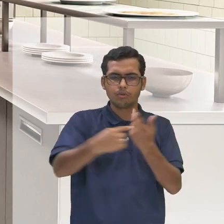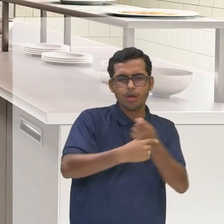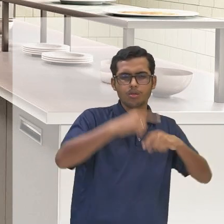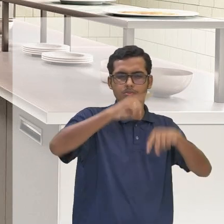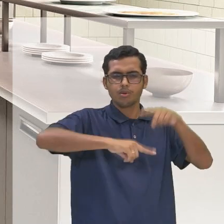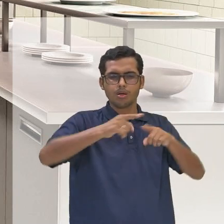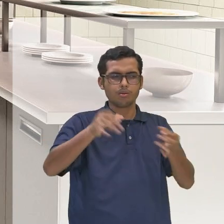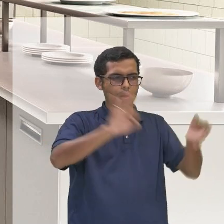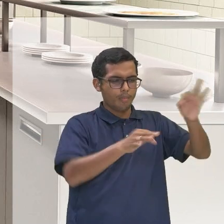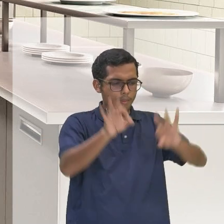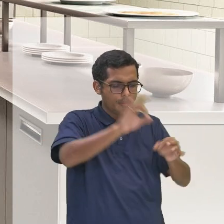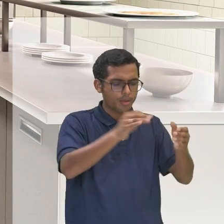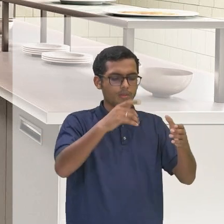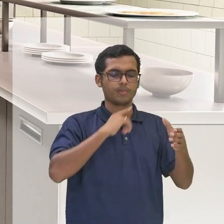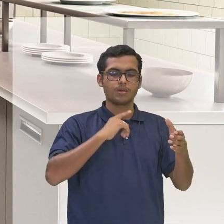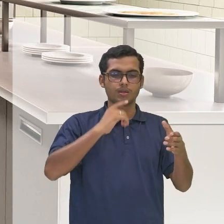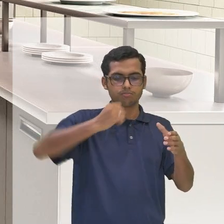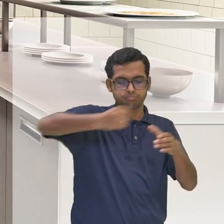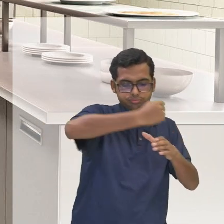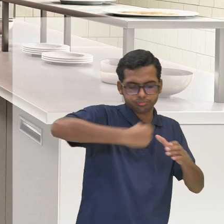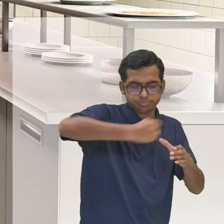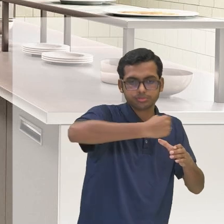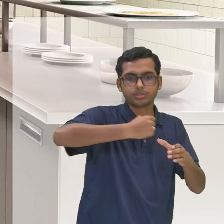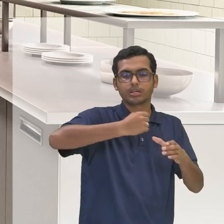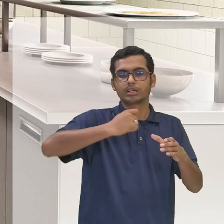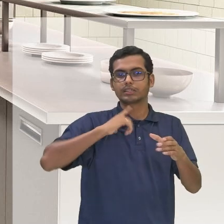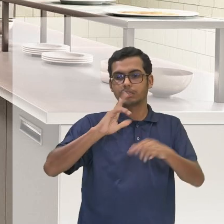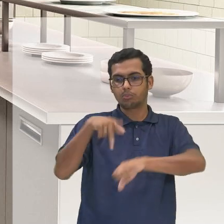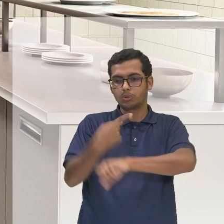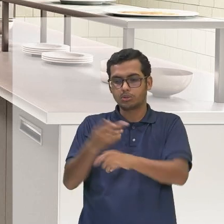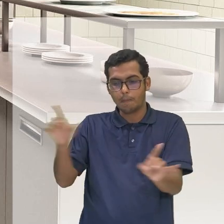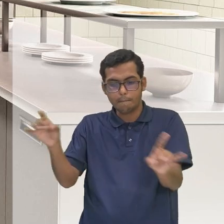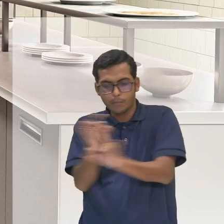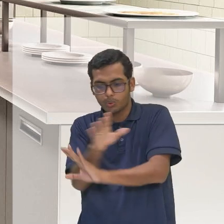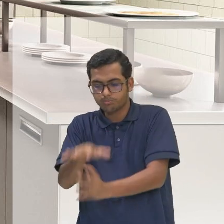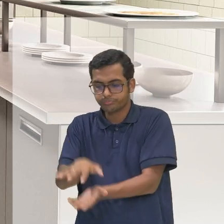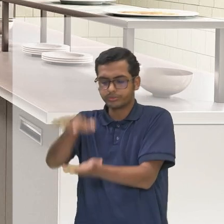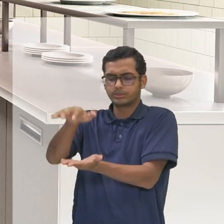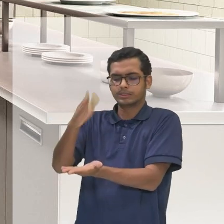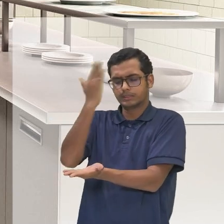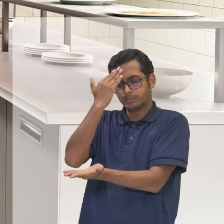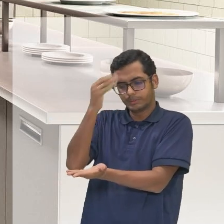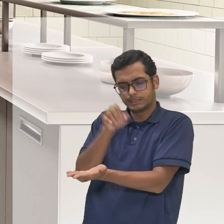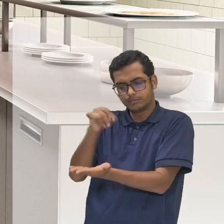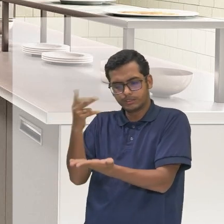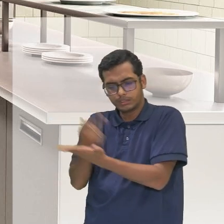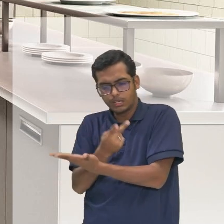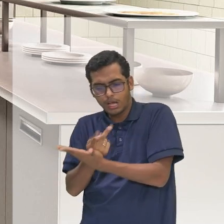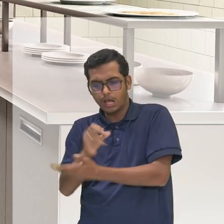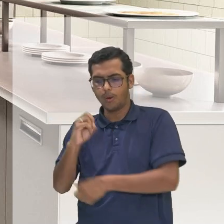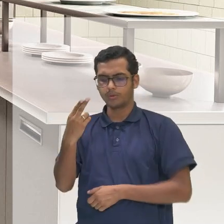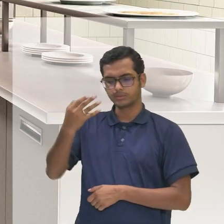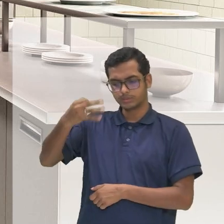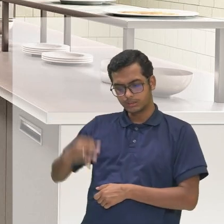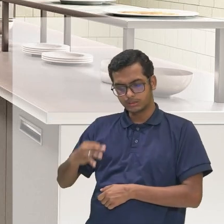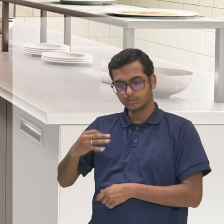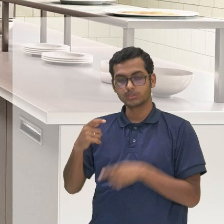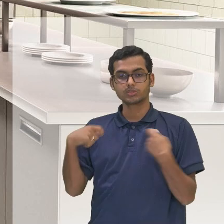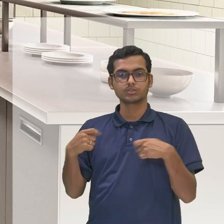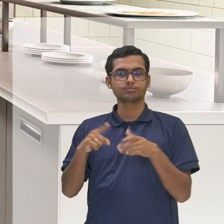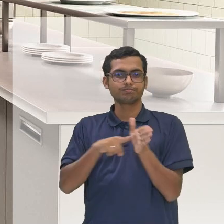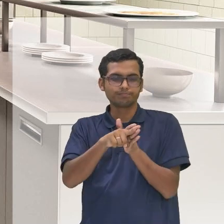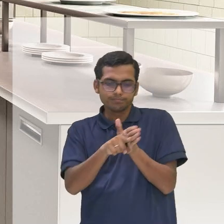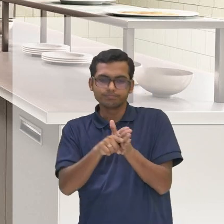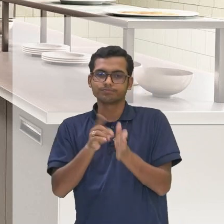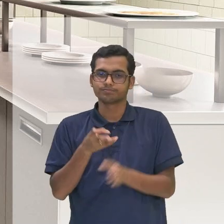ingrediente tem ali para contribuir com esse bolo, tá bom? Mas vamos aplicar isso agora na química, né? Vamos falar sobre